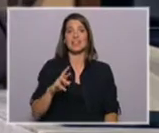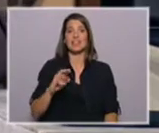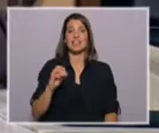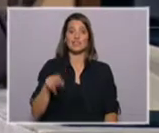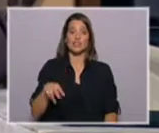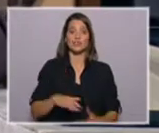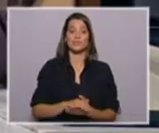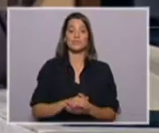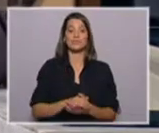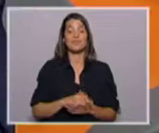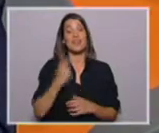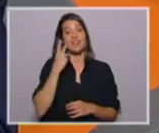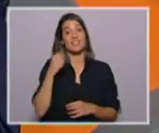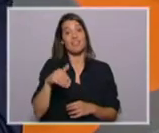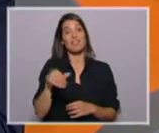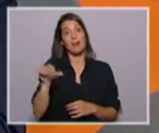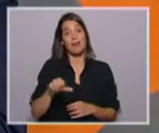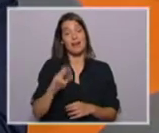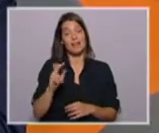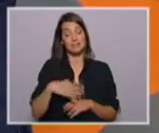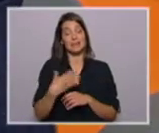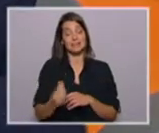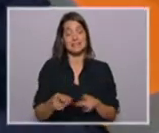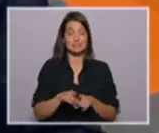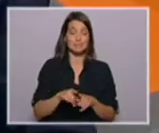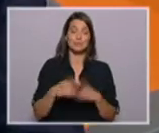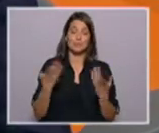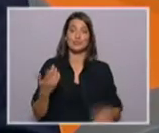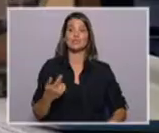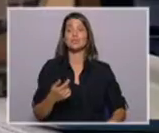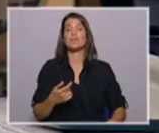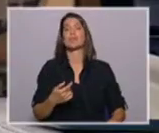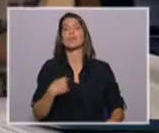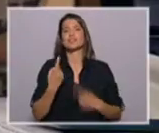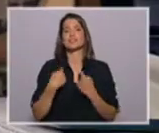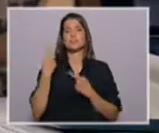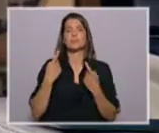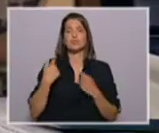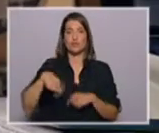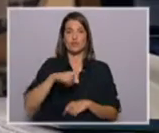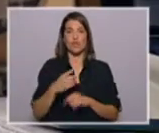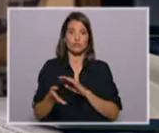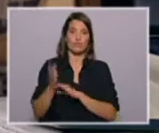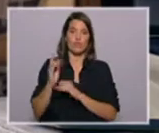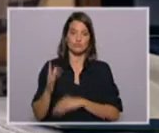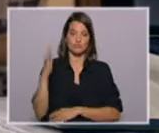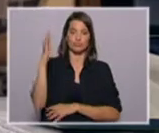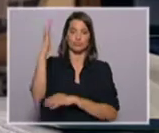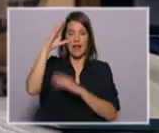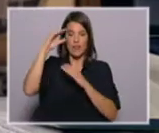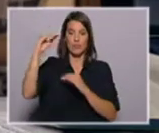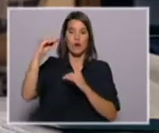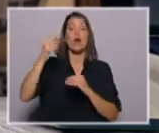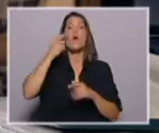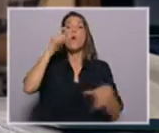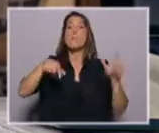cuja olhar... vida viria a correr mal uns anos depois. Eu às vezes ponho-me a pensar que a nossa ida à Lua, nós nunca, humanidade,